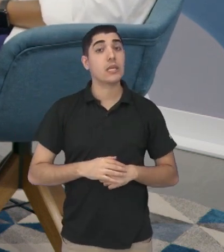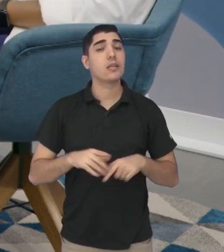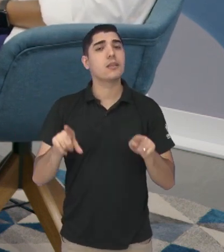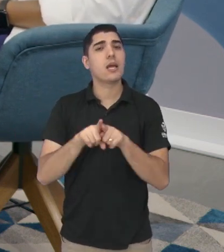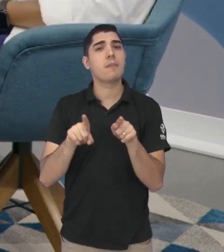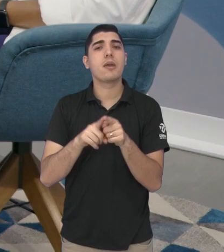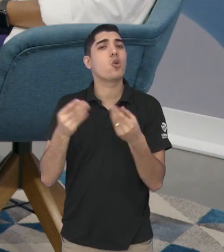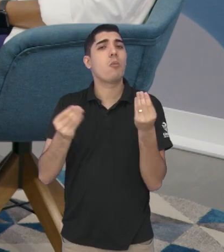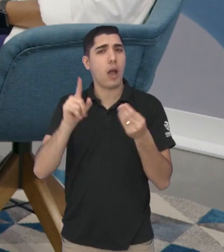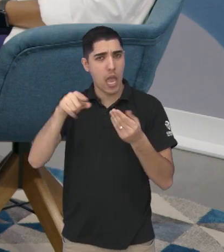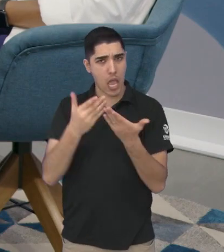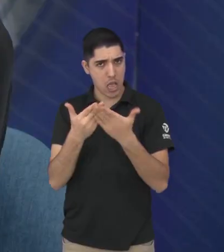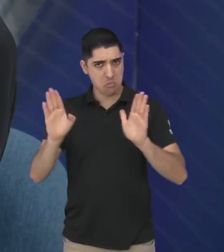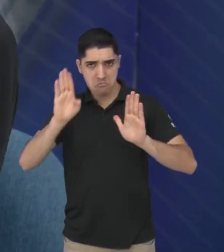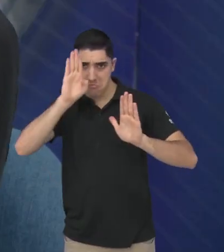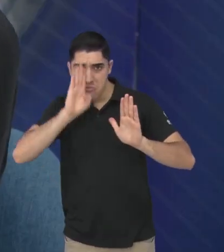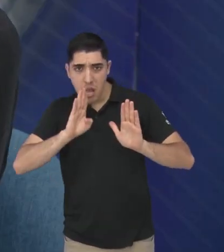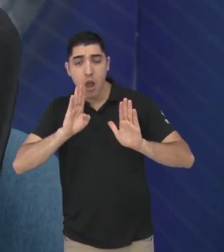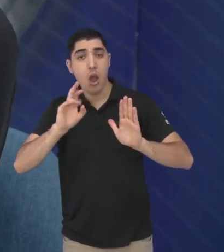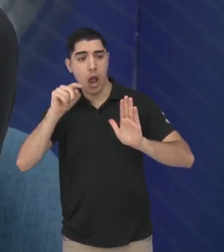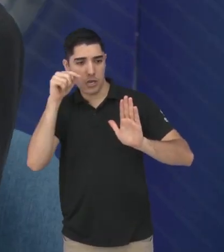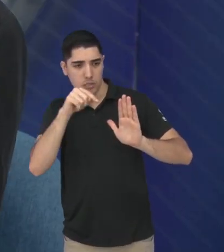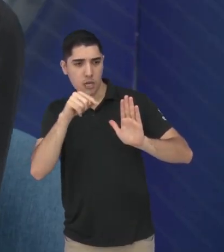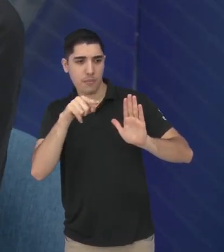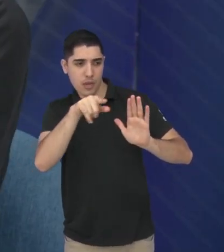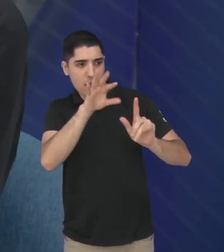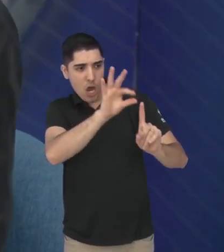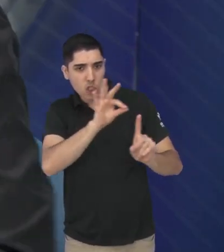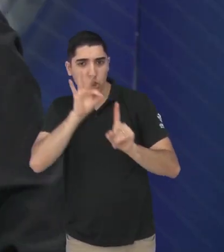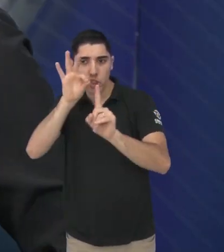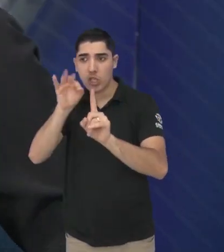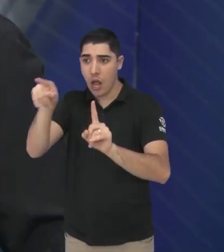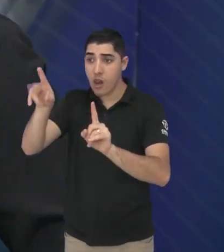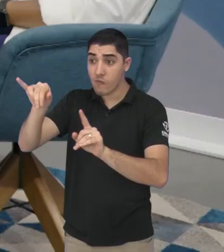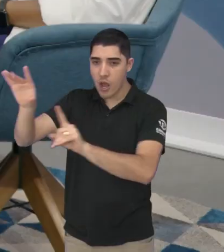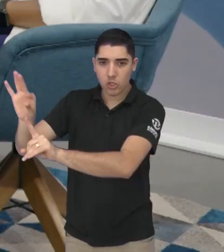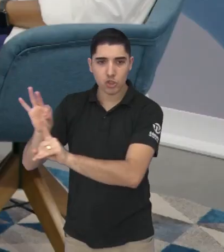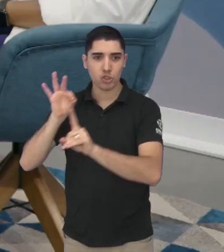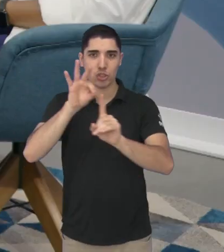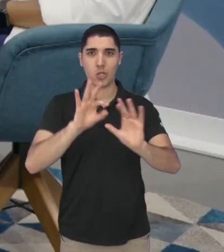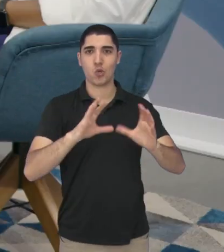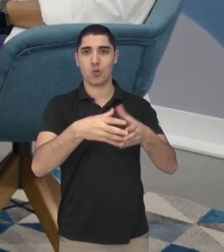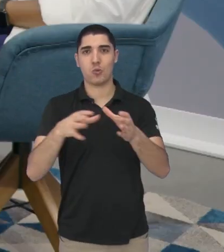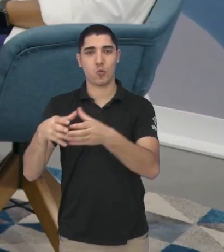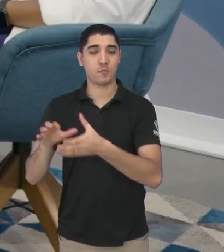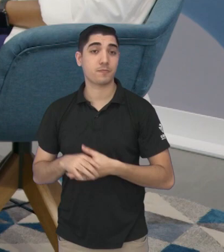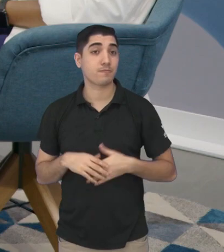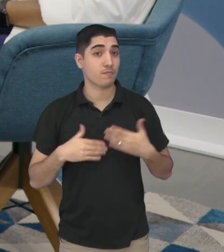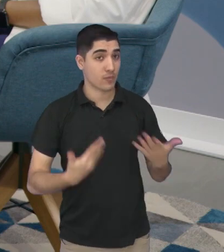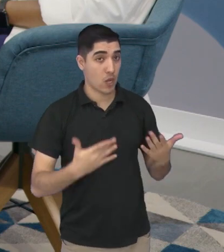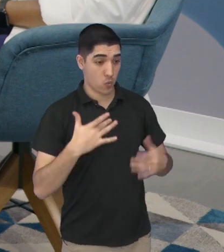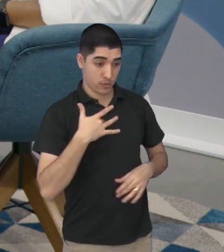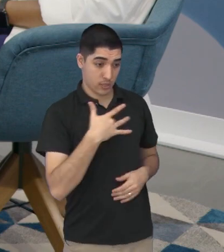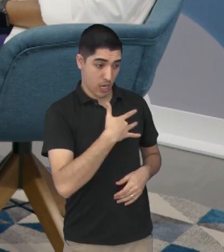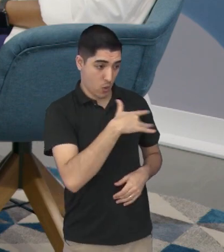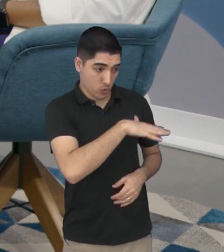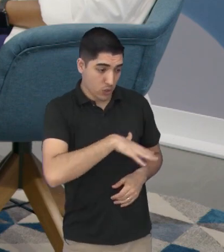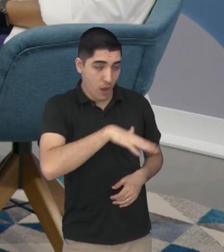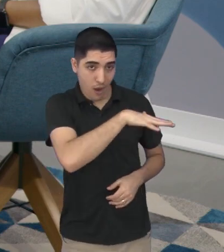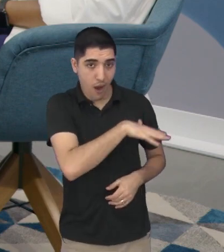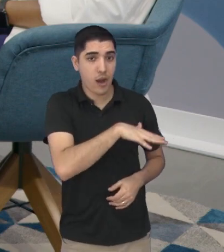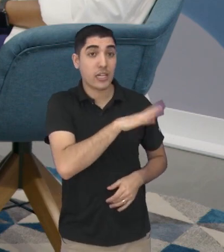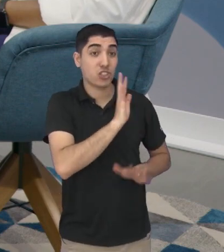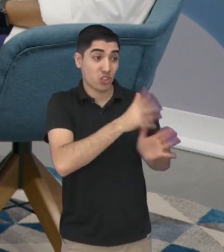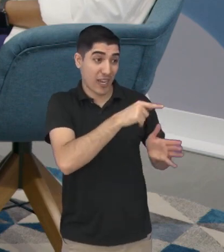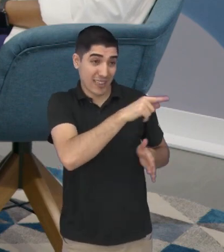portas abertas? Como que funciona? Um vai encaminhando para outro de acordo com a necessidade? Na verdade, na questão da saúde, na questão de quando